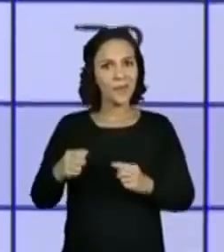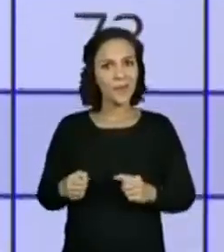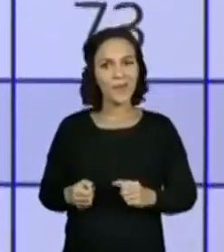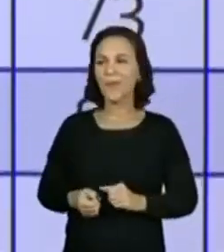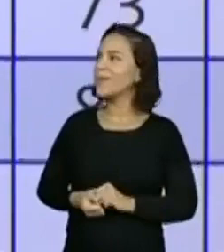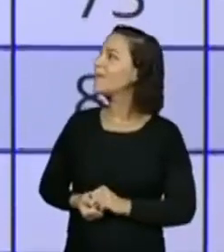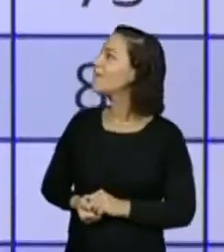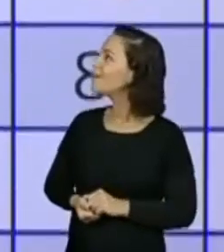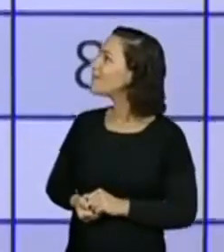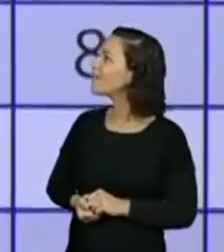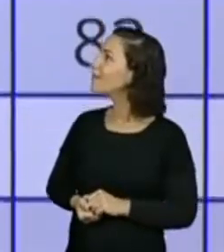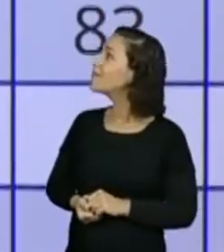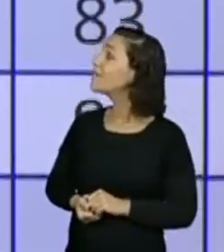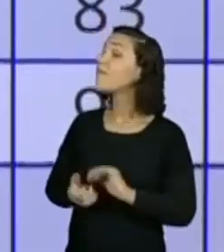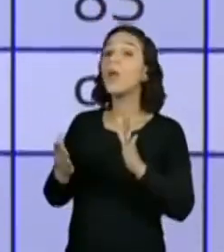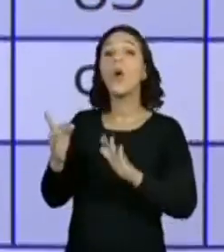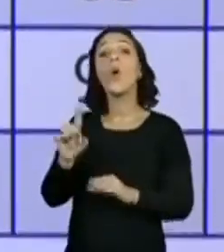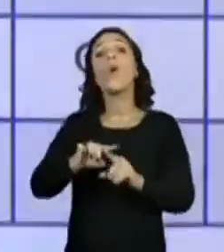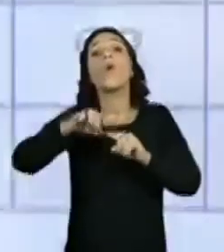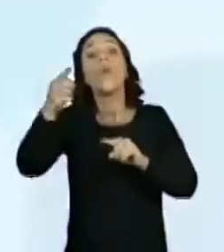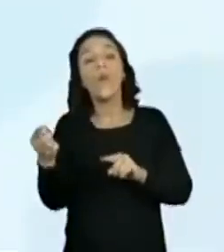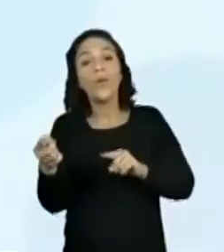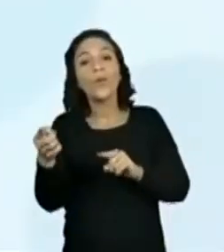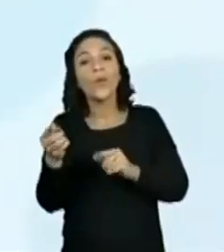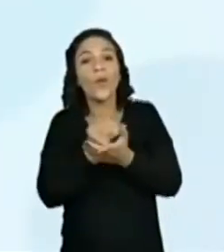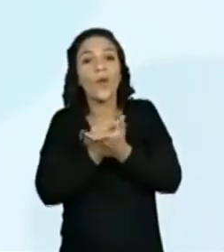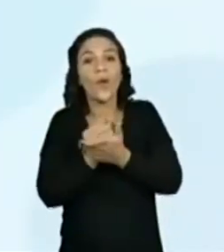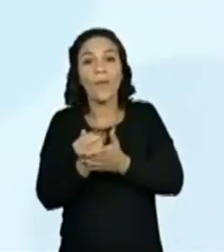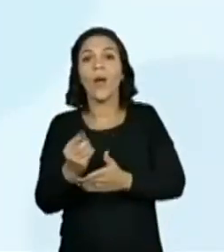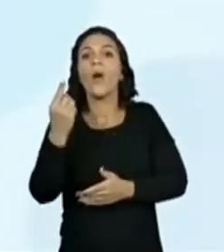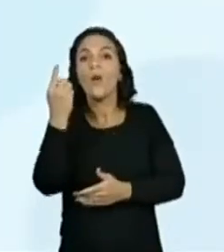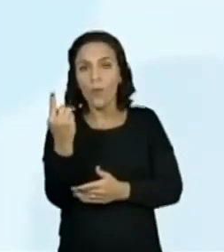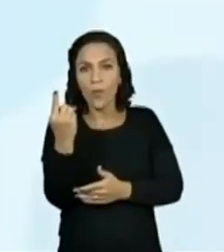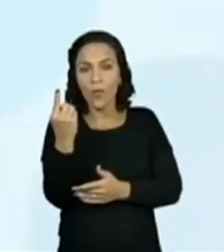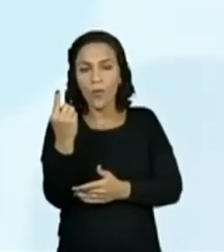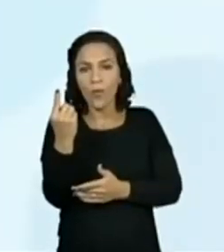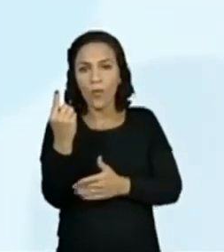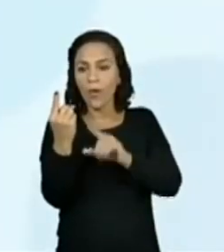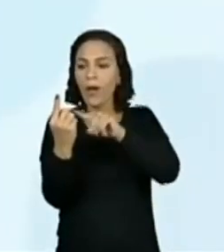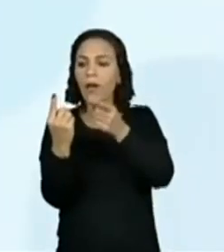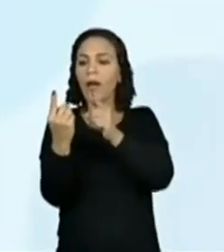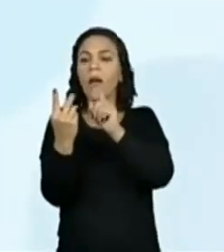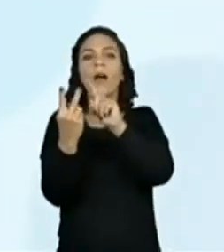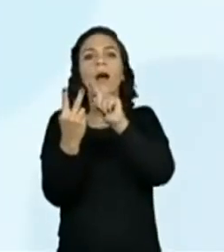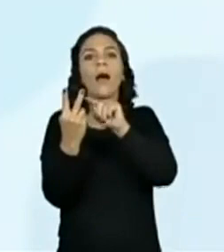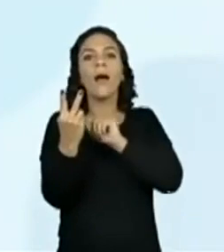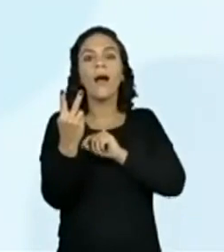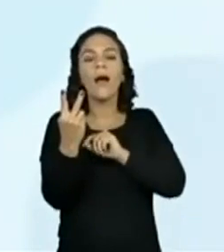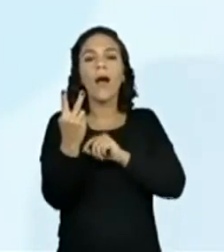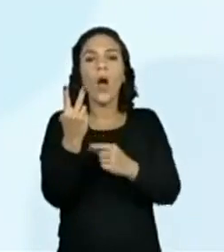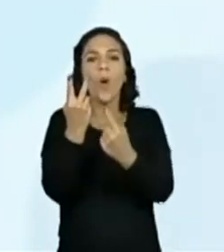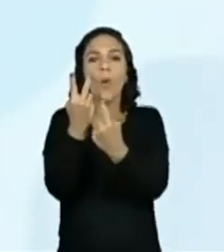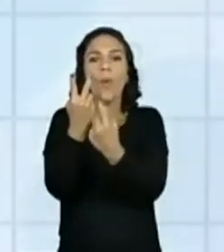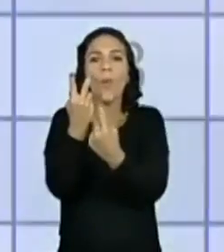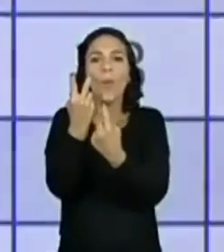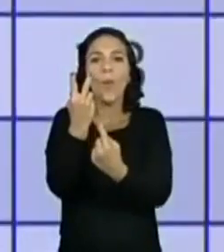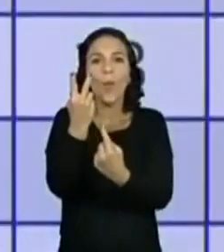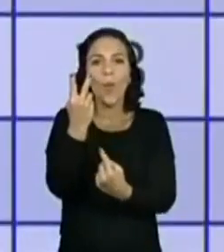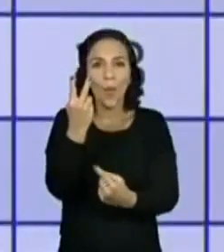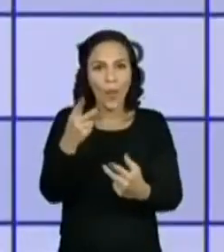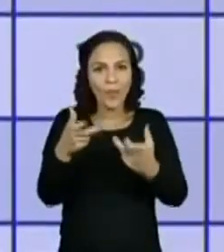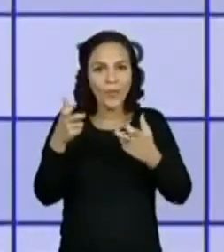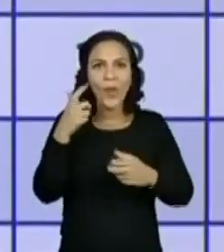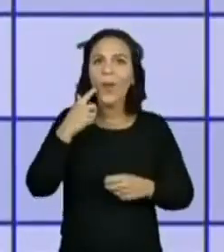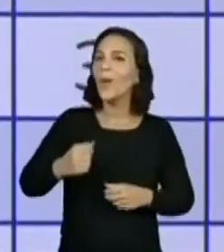só, começa com o número 1 e os demais também todos terminam com o número 1.